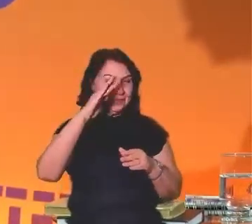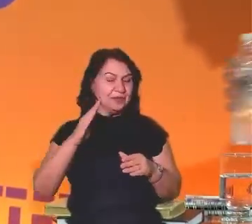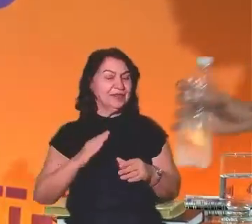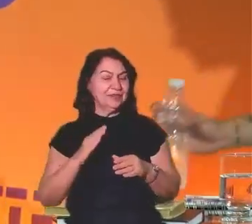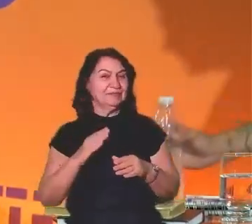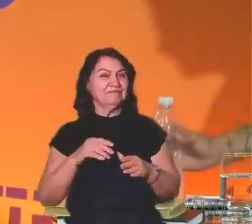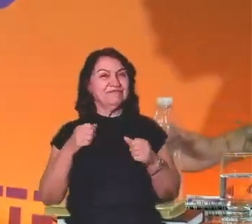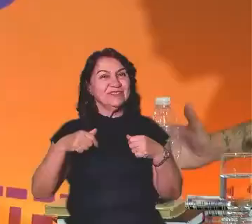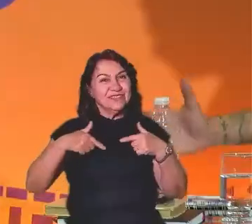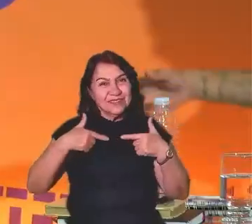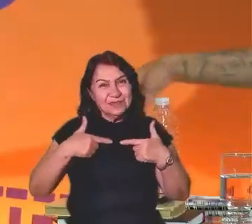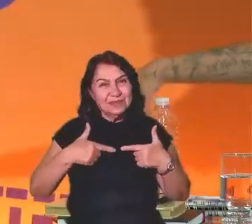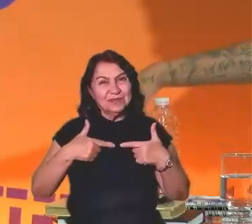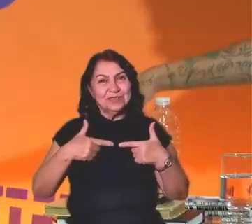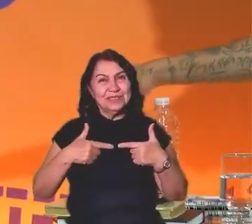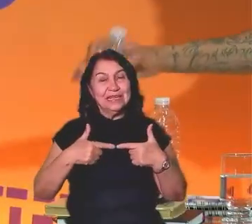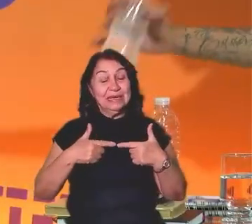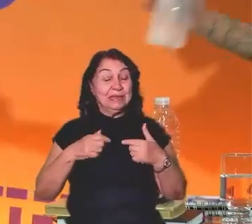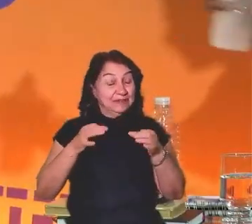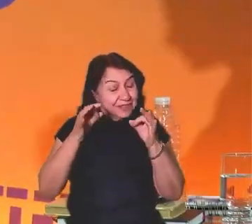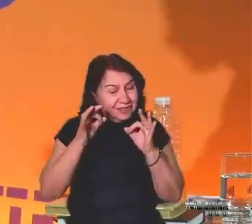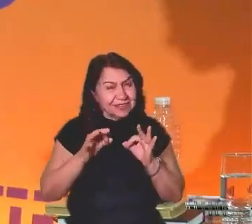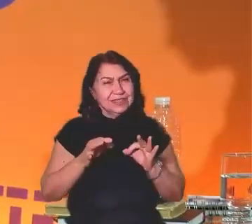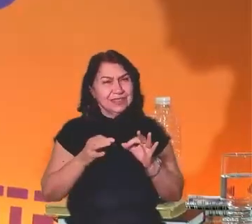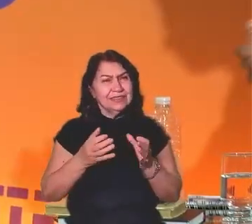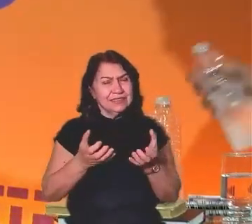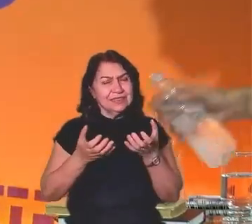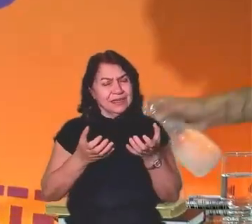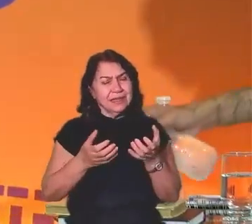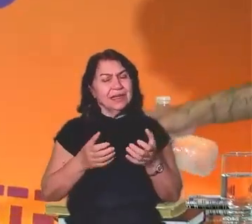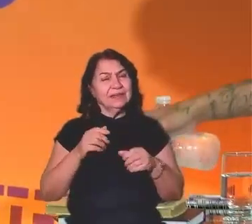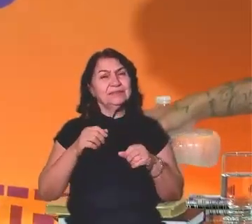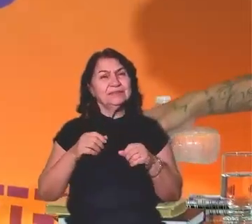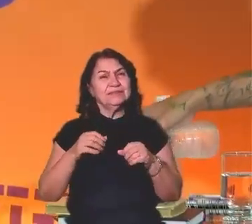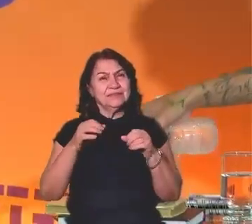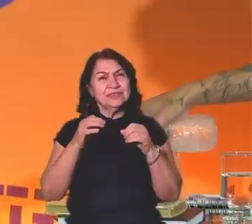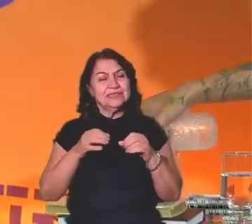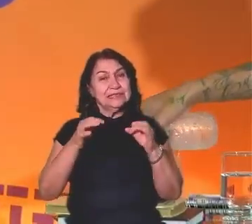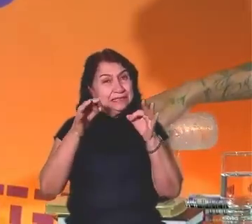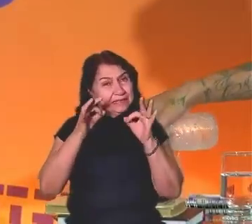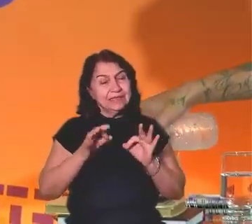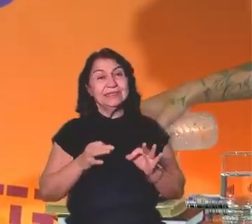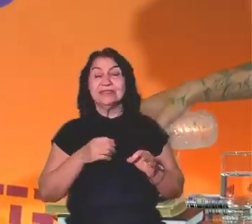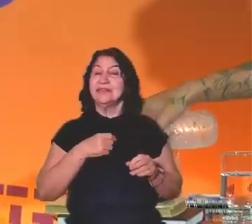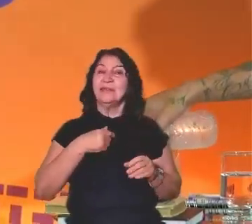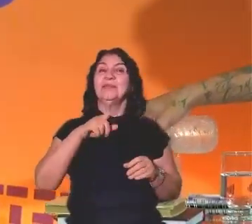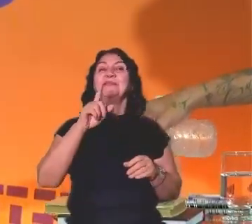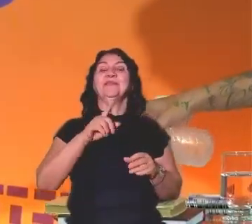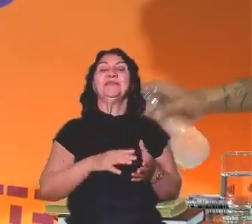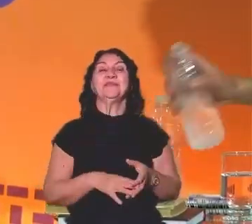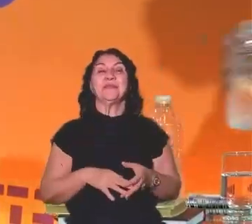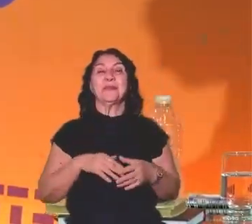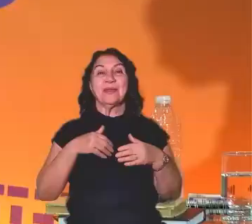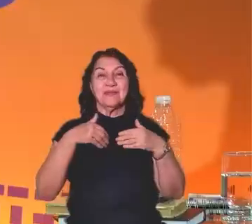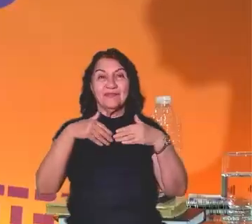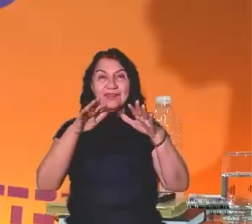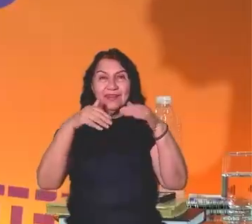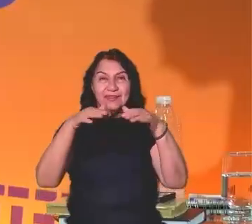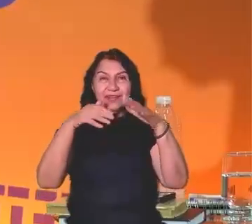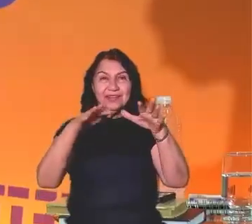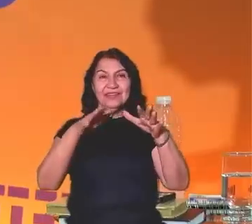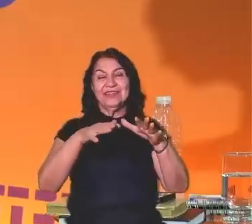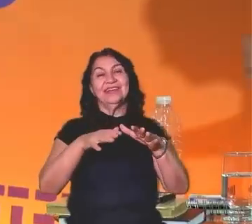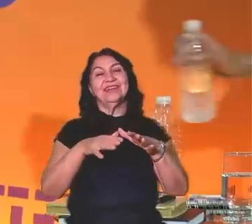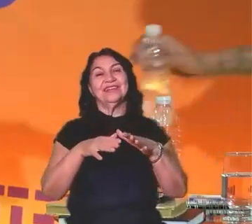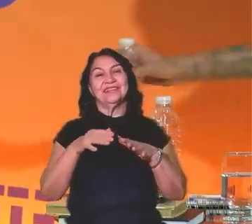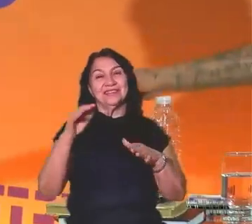resistência daí, né? Ela falou, tem certeza, filho? É isso que você quer? Eu estou assim, certeza absoluta, mãe. Então, bora lá, vamos lá. Se é o que você quer,